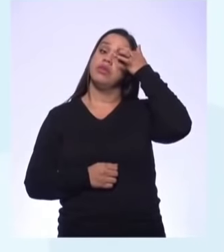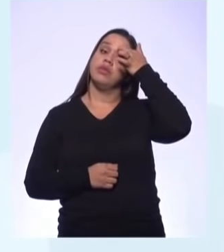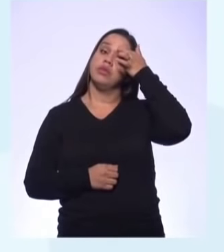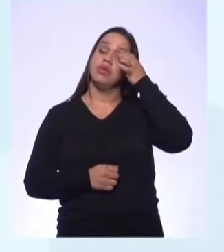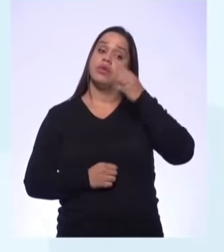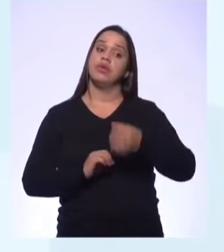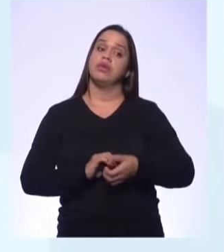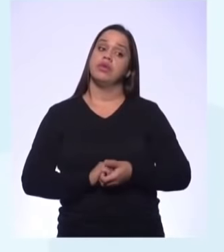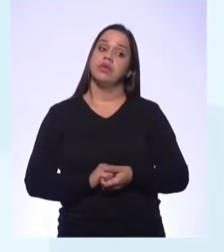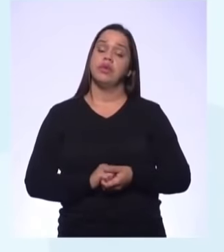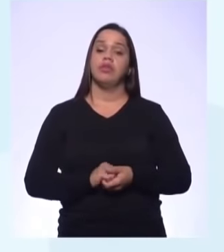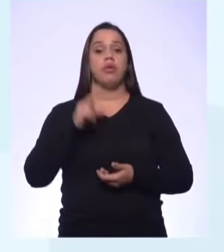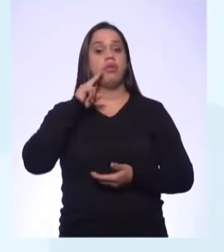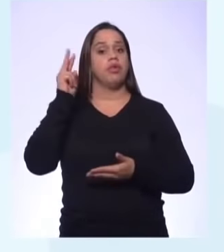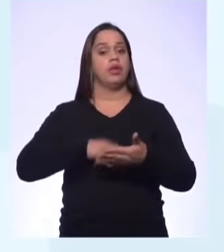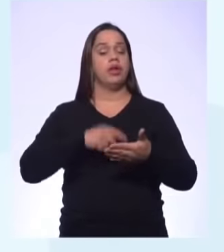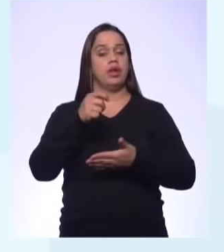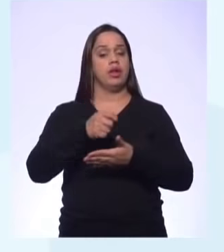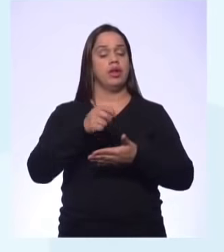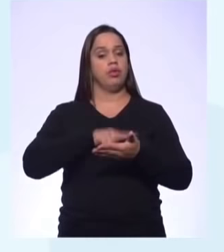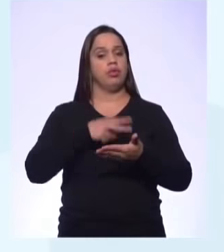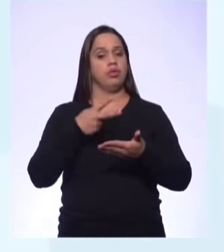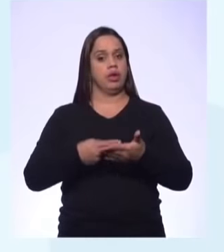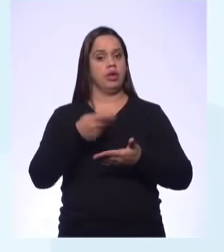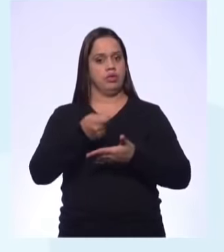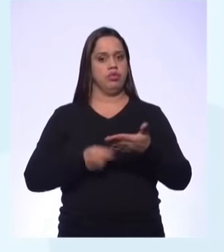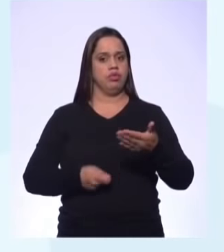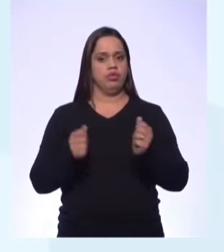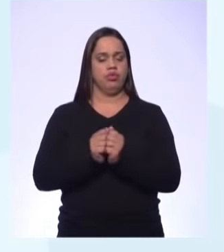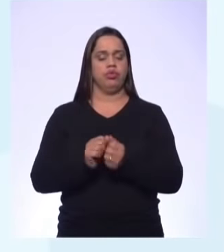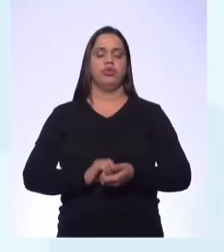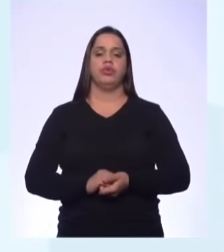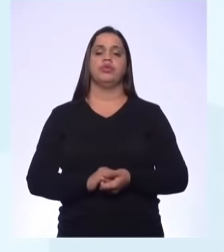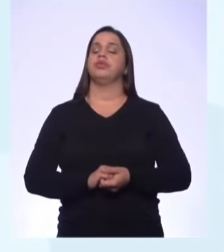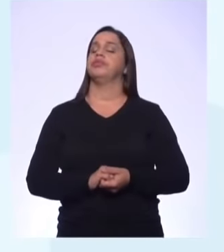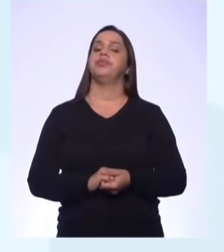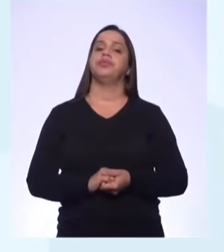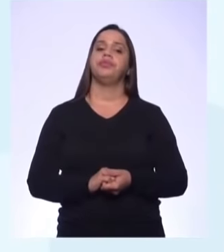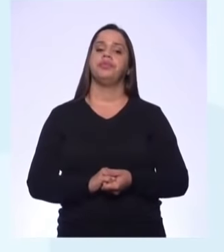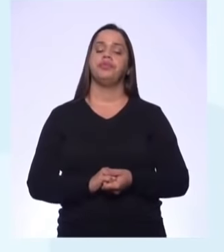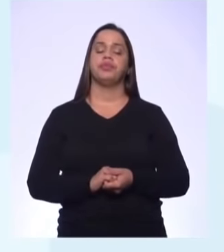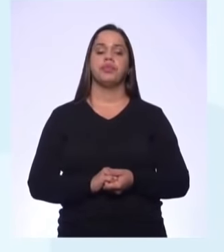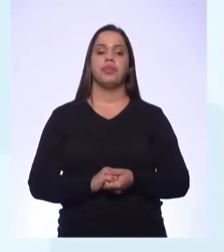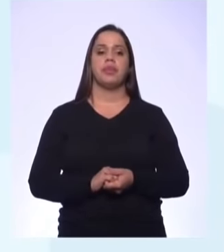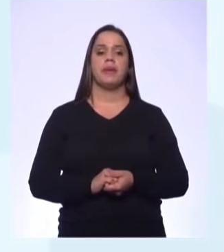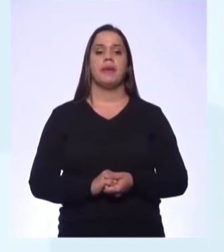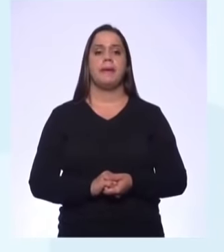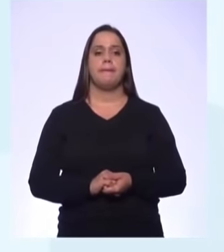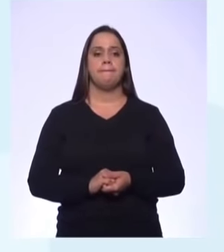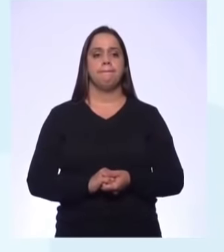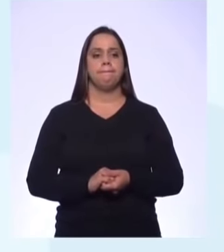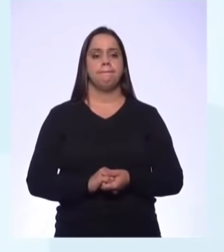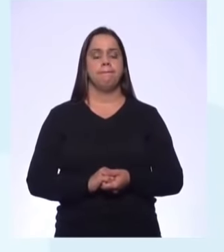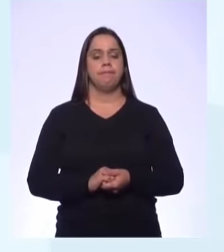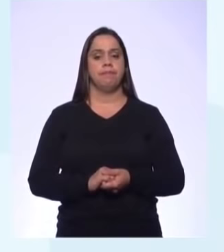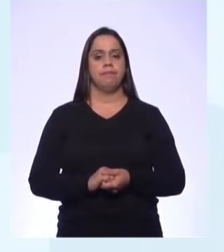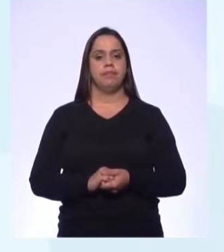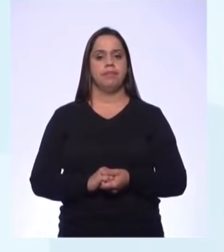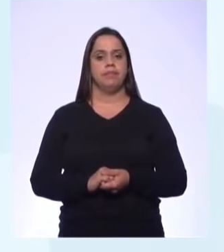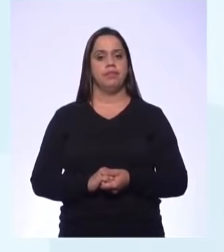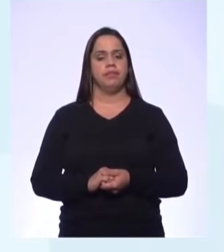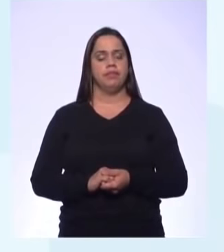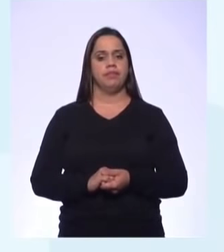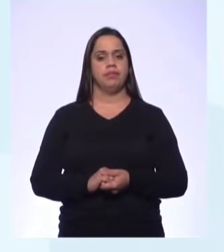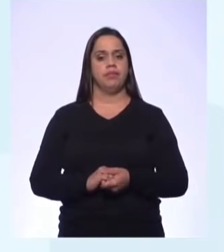Tá? Nós vamos ler o texto e vamos traduzir, tá ok, Ed? All living things have cells. Todos os seres vivos têm